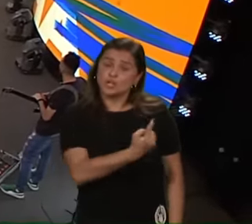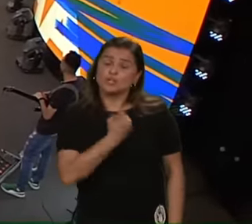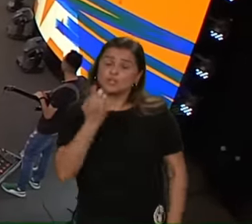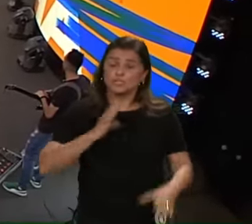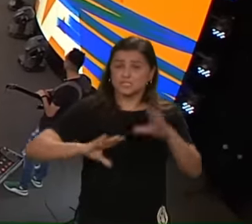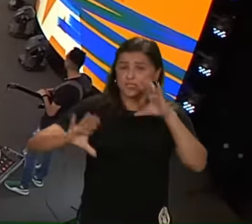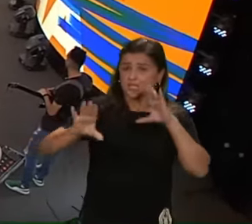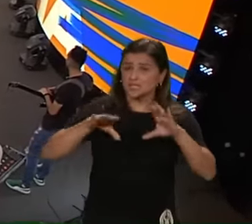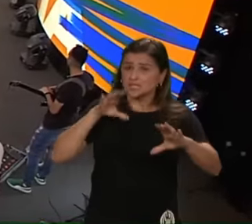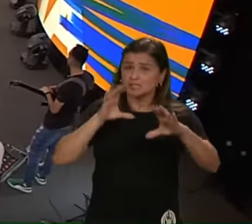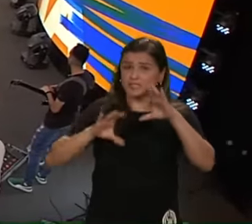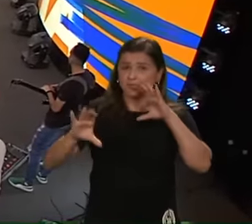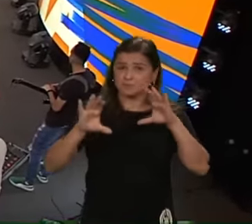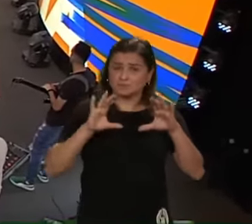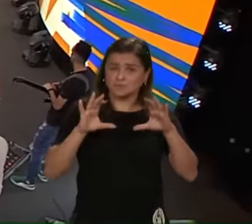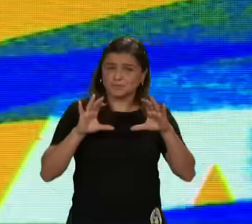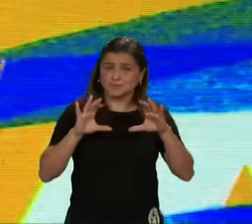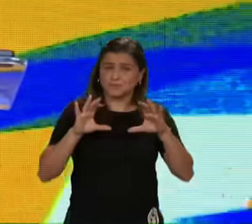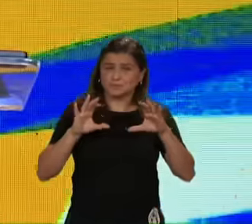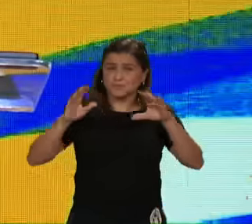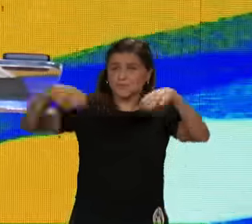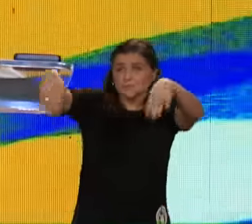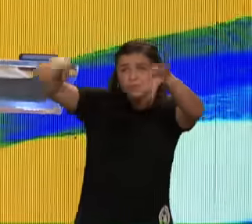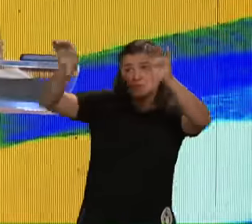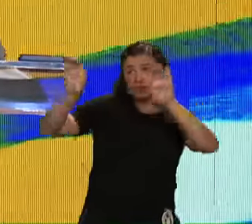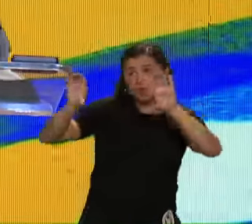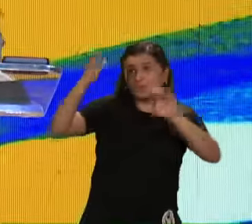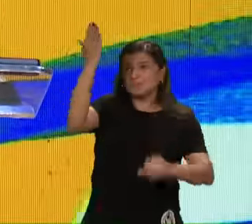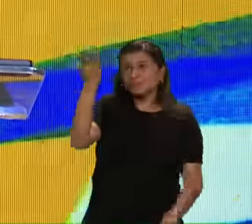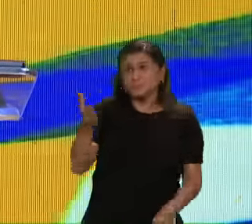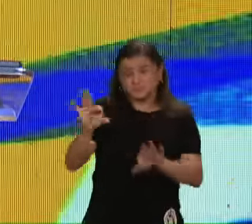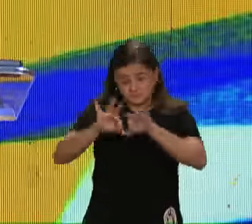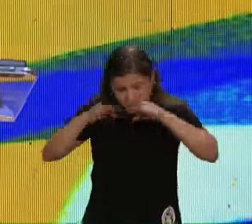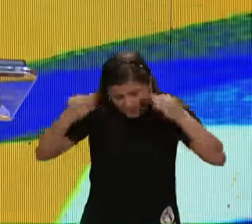cantar, eu me prostro diante do trono.